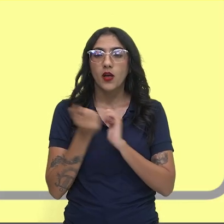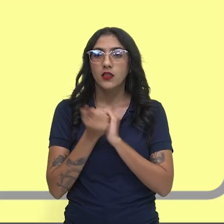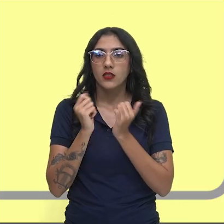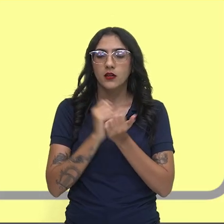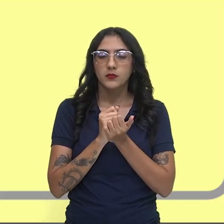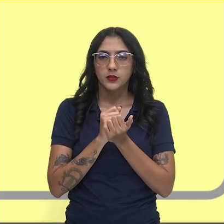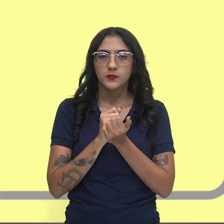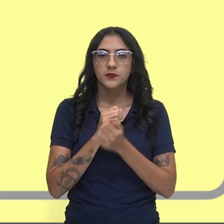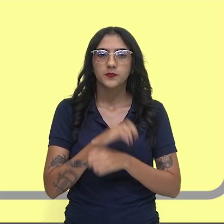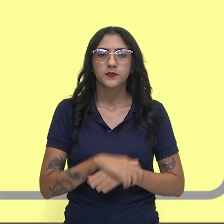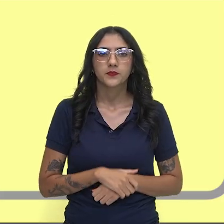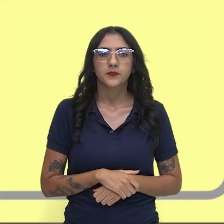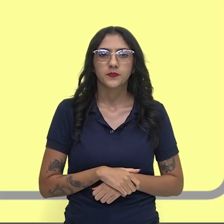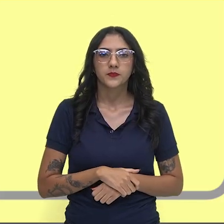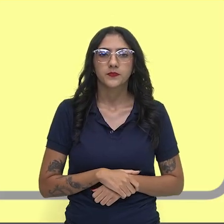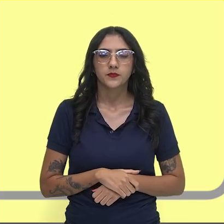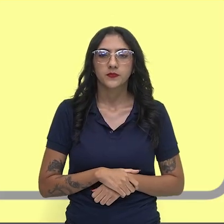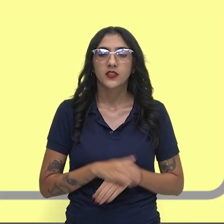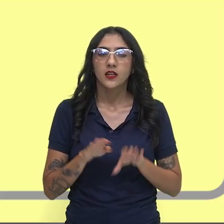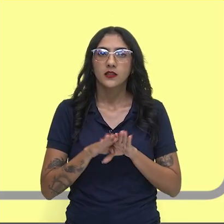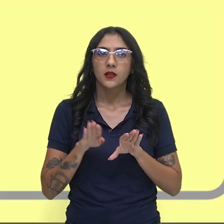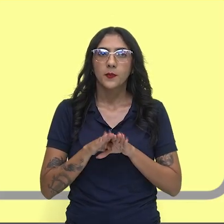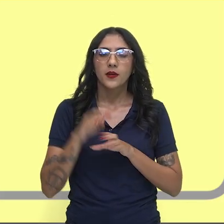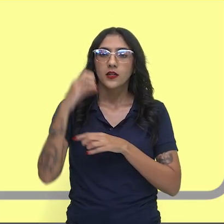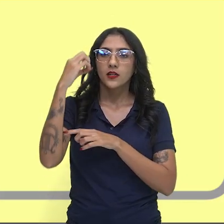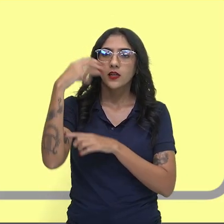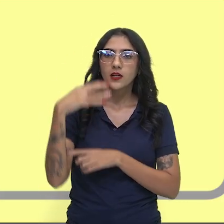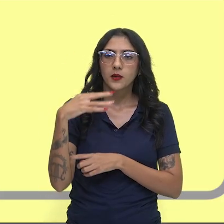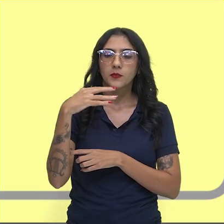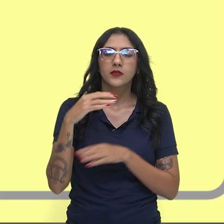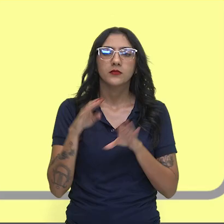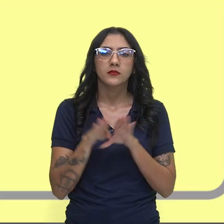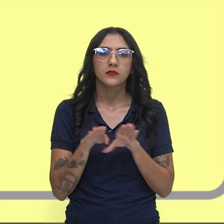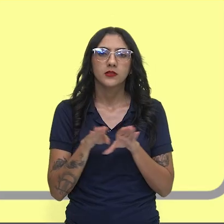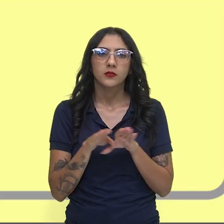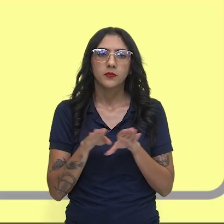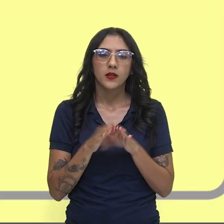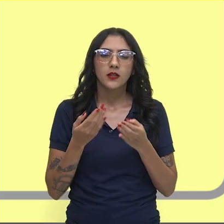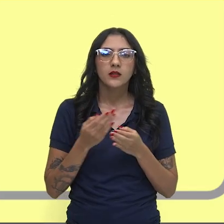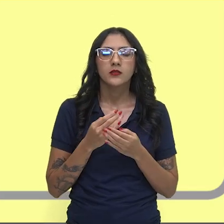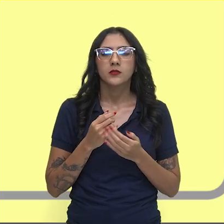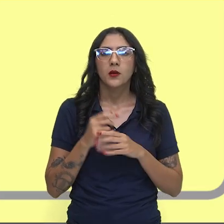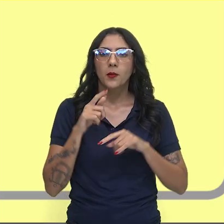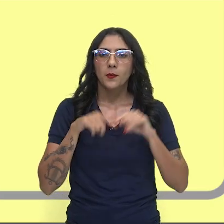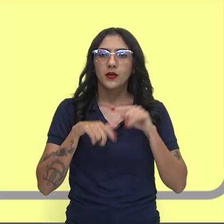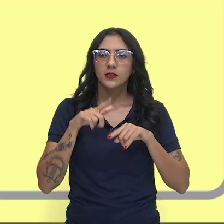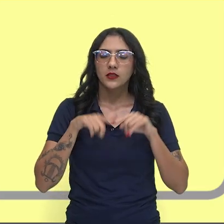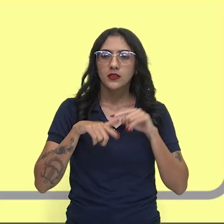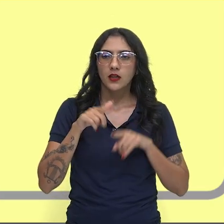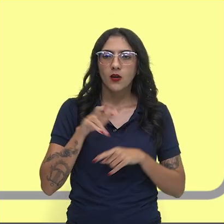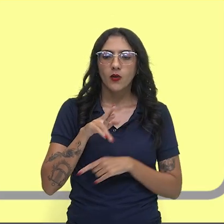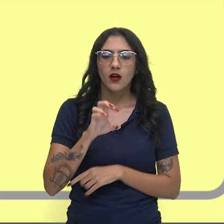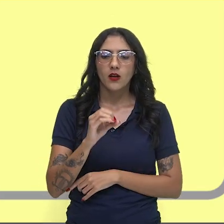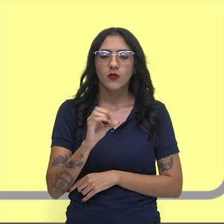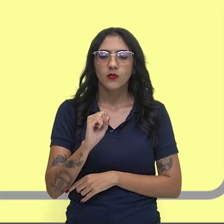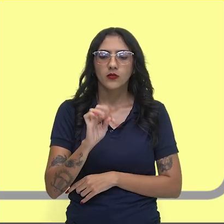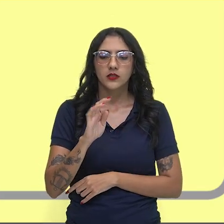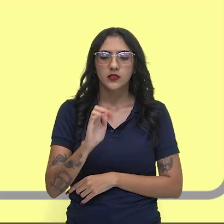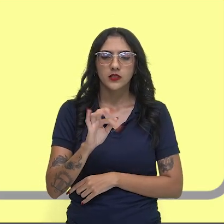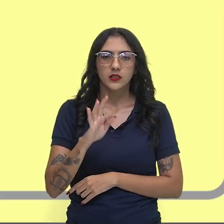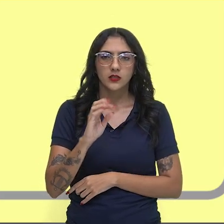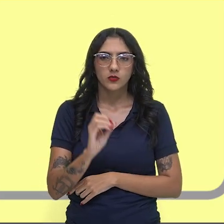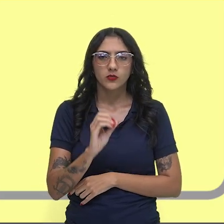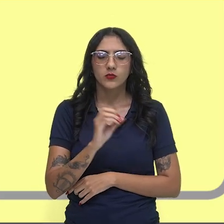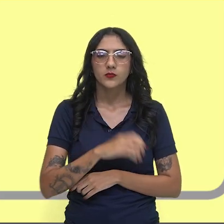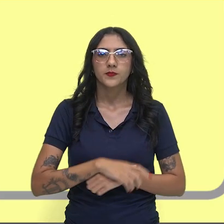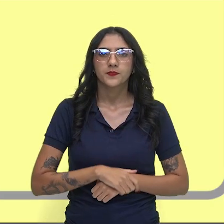elétrica. Aí temos as lâmpadas, a resistência, o reostato e o motor.